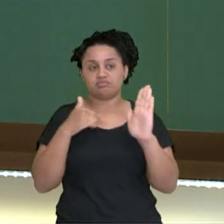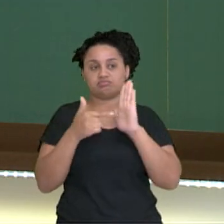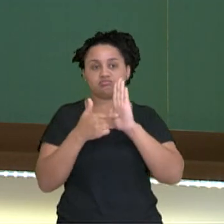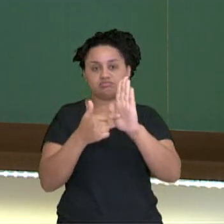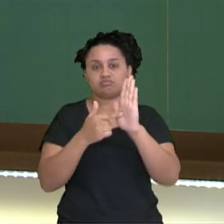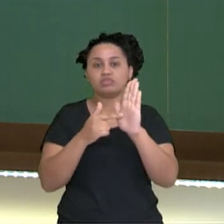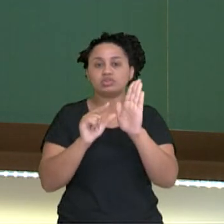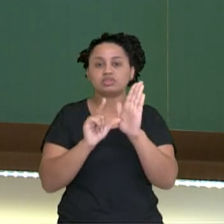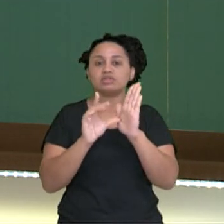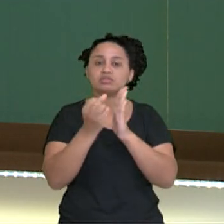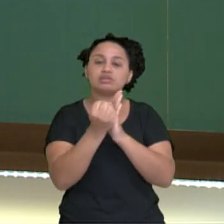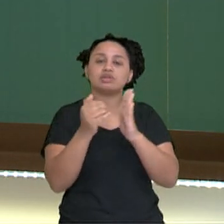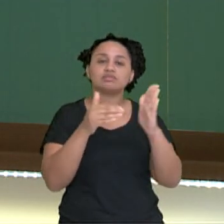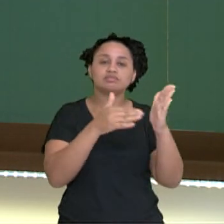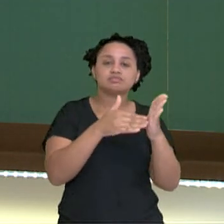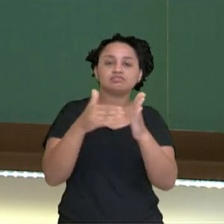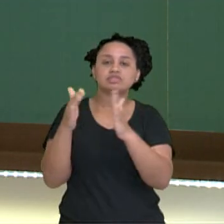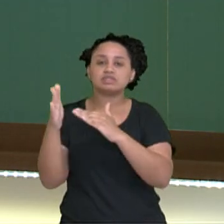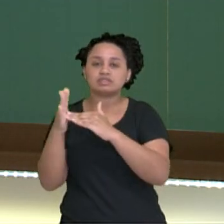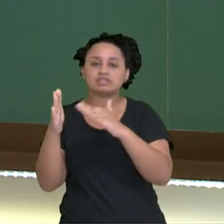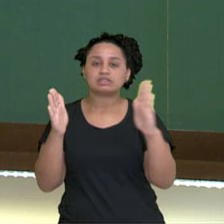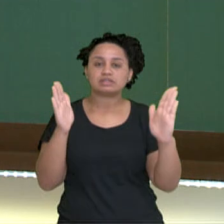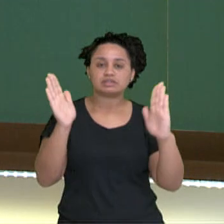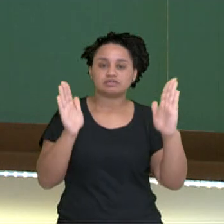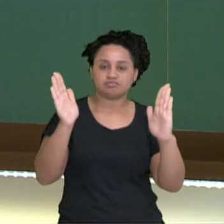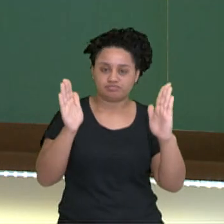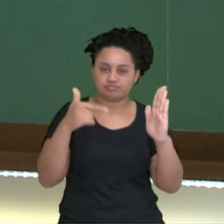os limites dessa informação.